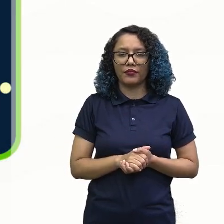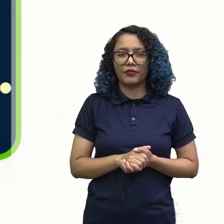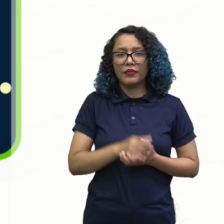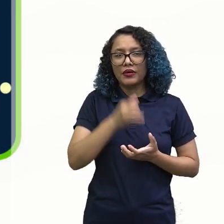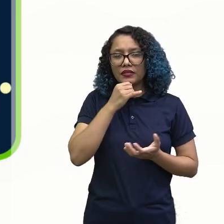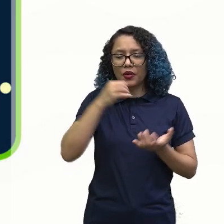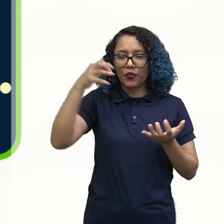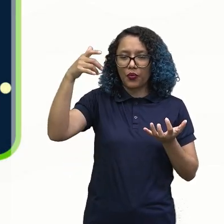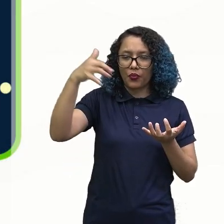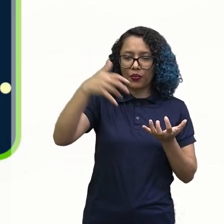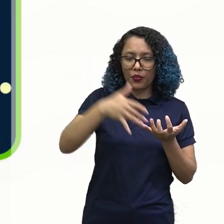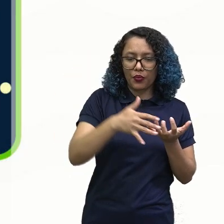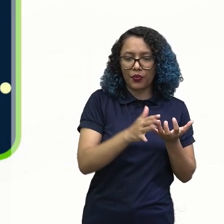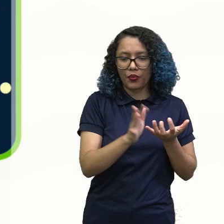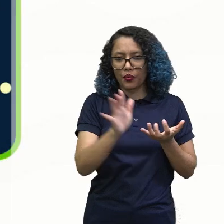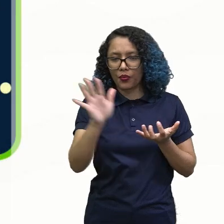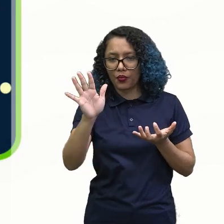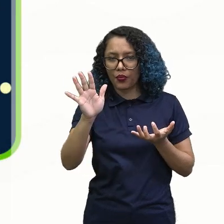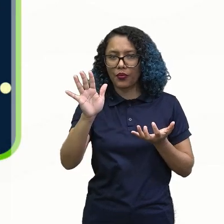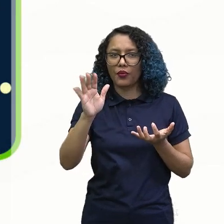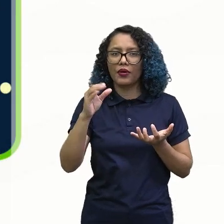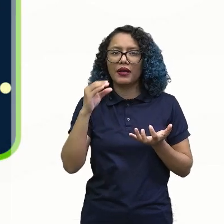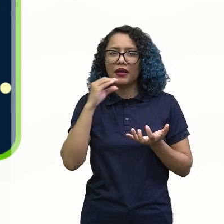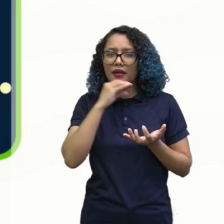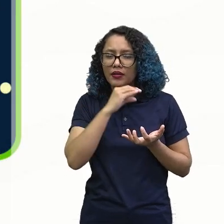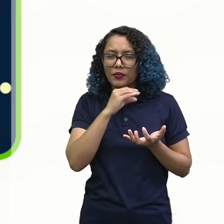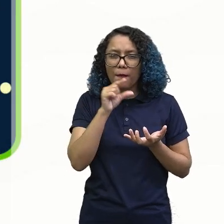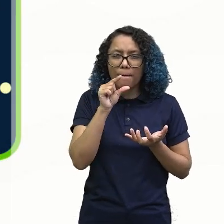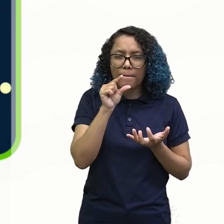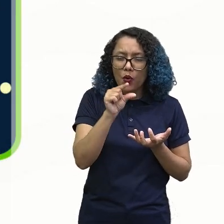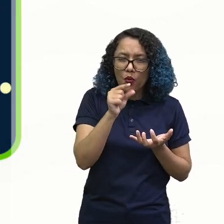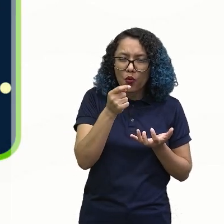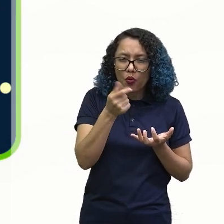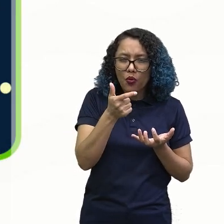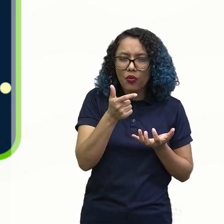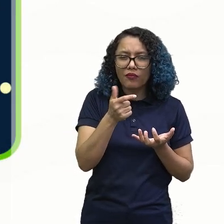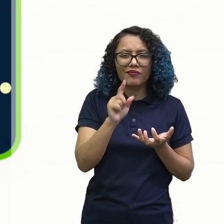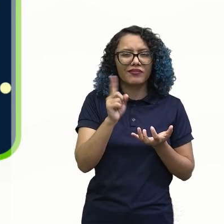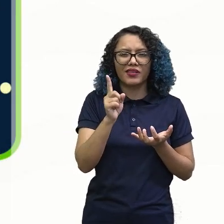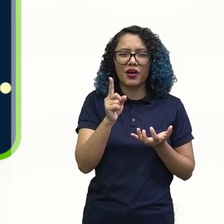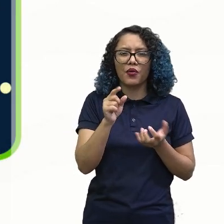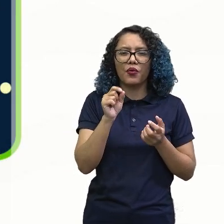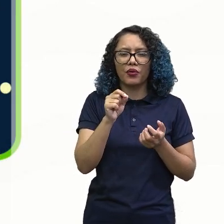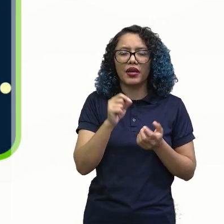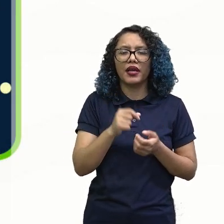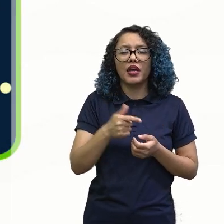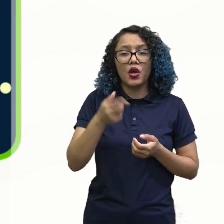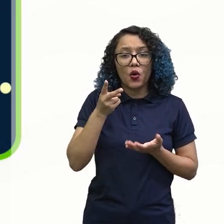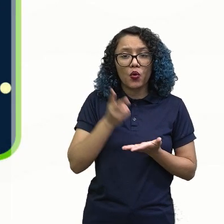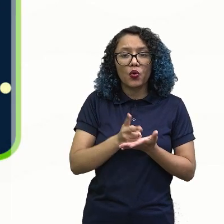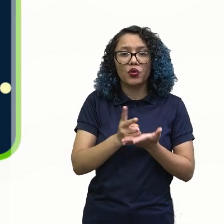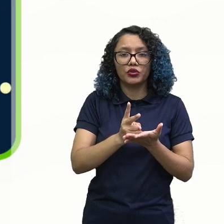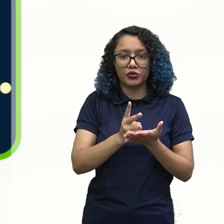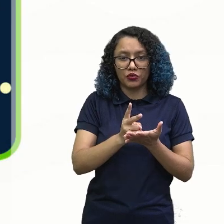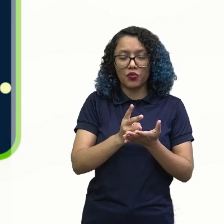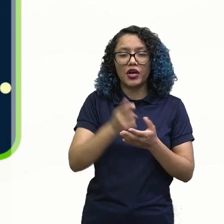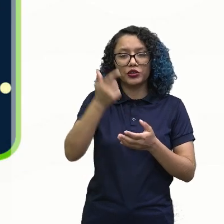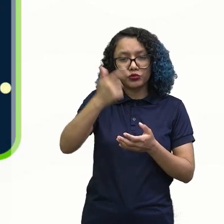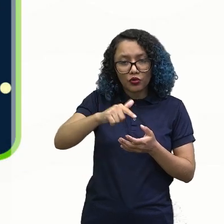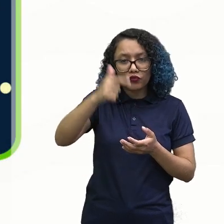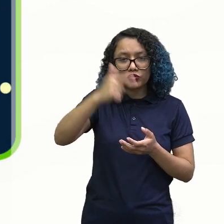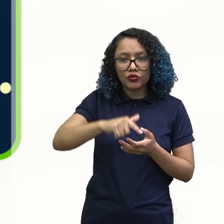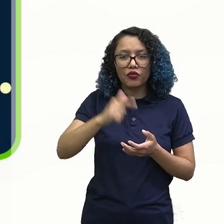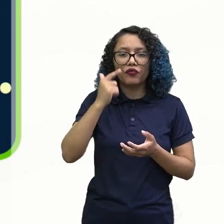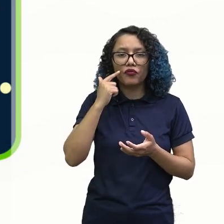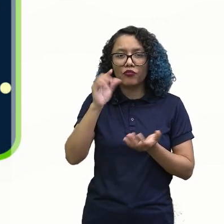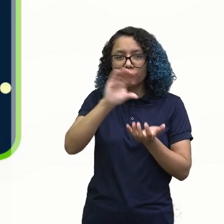voltar para o espaço, aquecendo menos o planeta, ele vai refletir aqui, ó, várias vezes nessa camada aí,